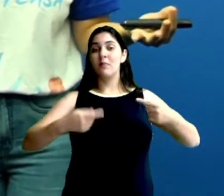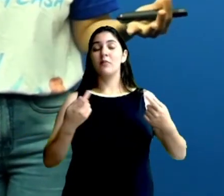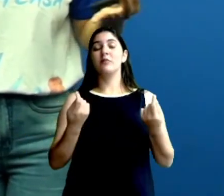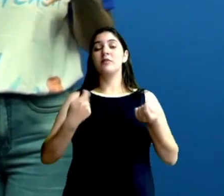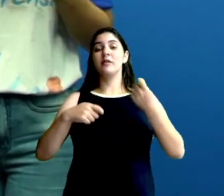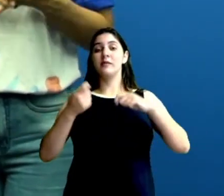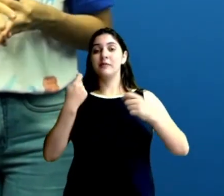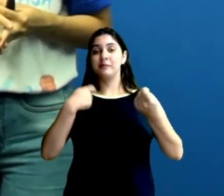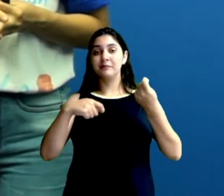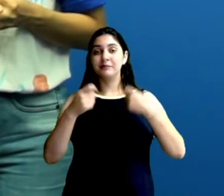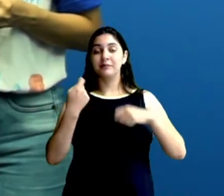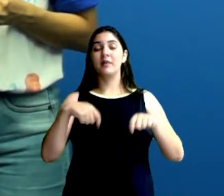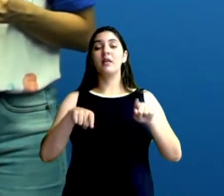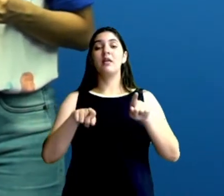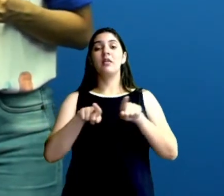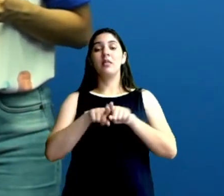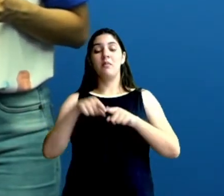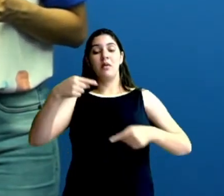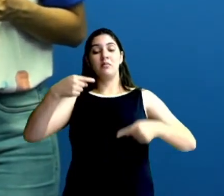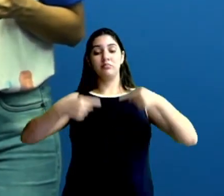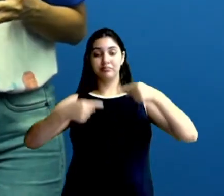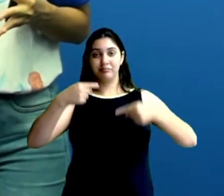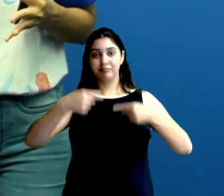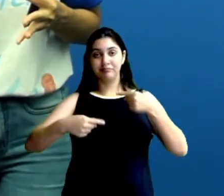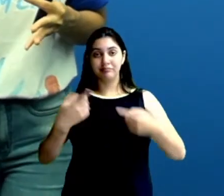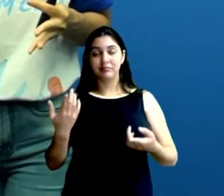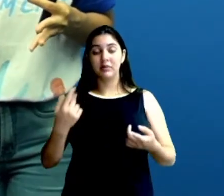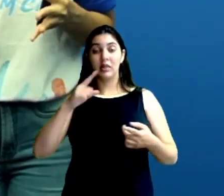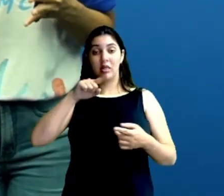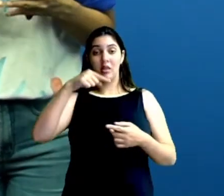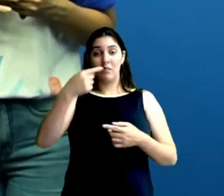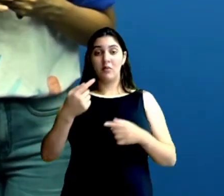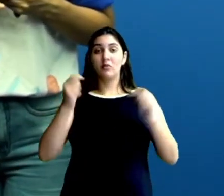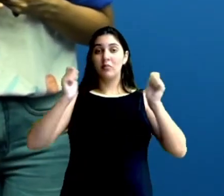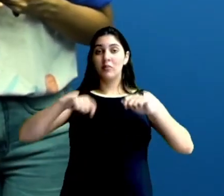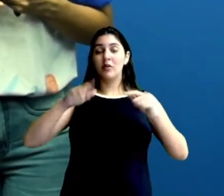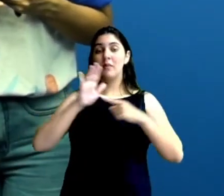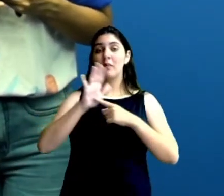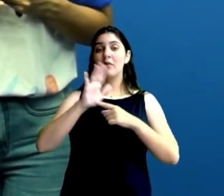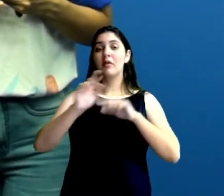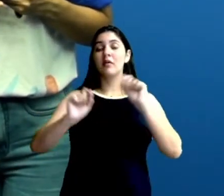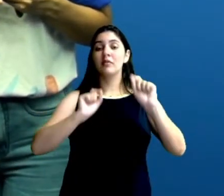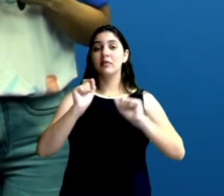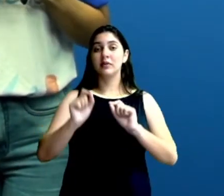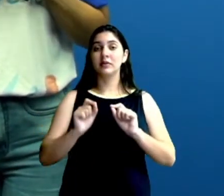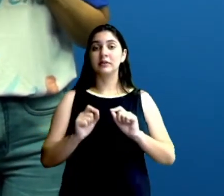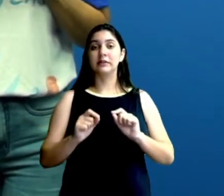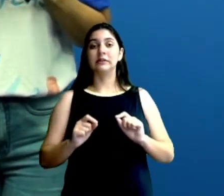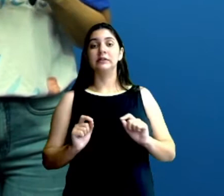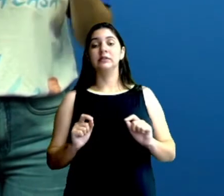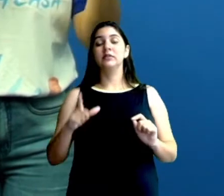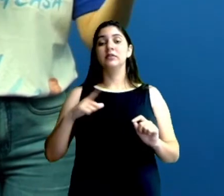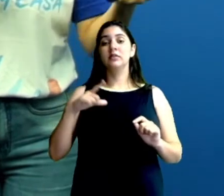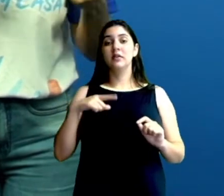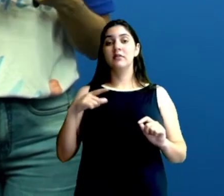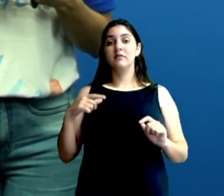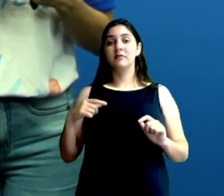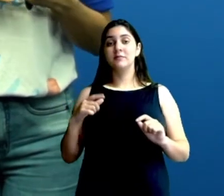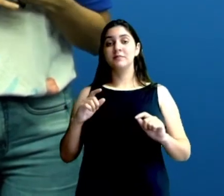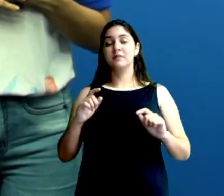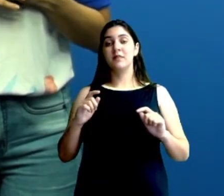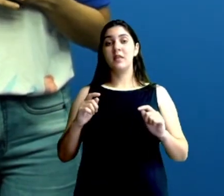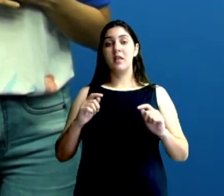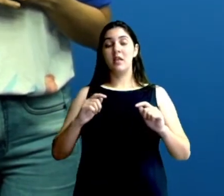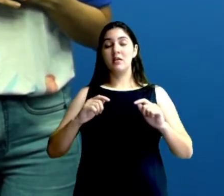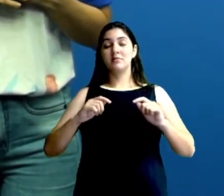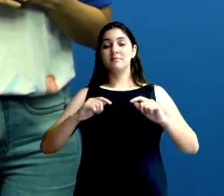emancipação política da Vila do Recife. Depois a gente pode citar a Revolução dos